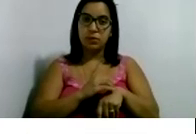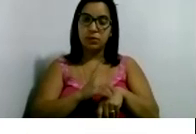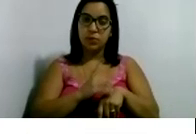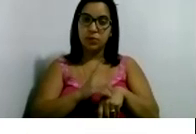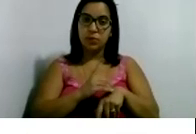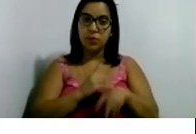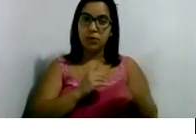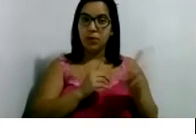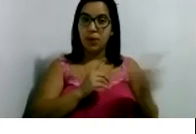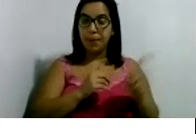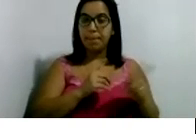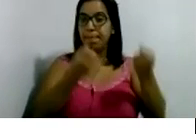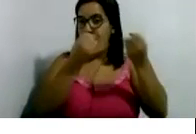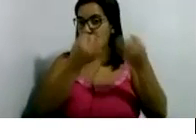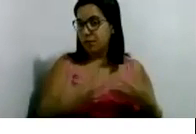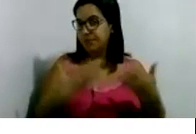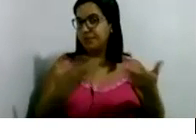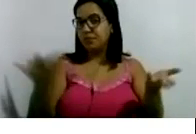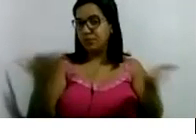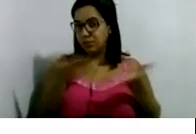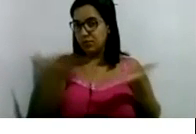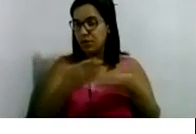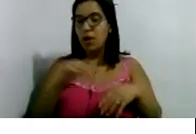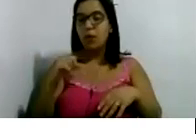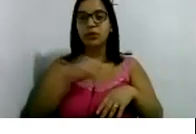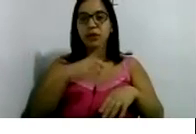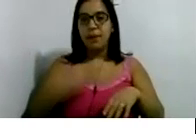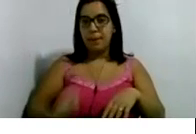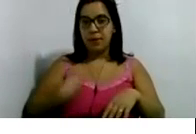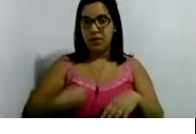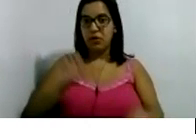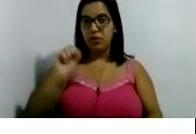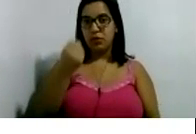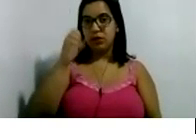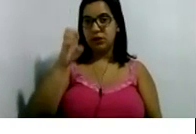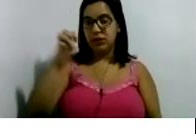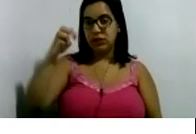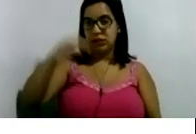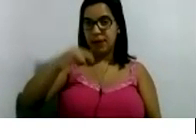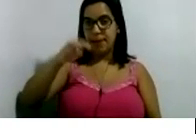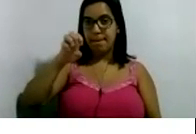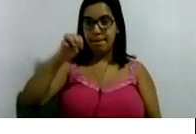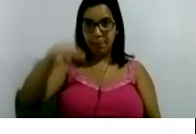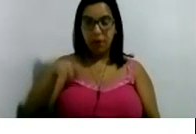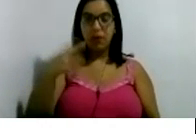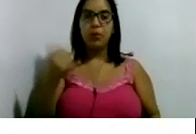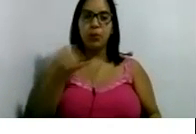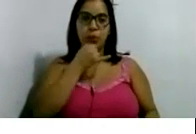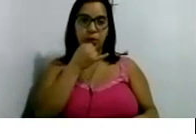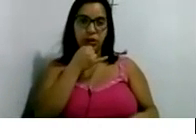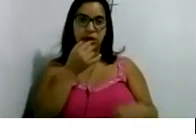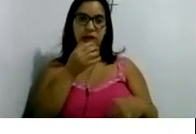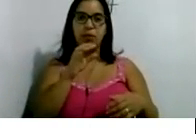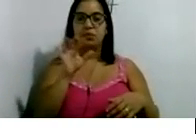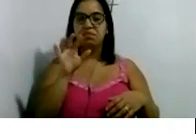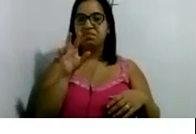Então, só para falar um pouquinho para vocês sobre a composição do sêmen, então a gente tem diversas glândulas, como a vesícula seminal,